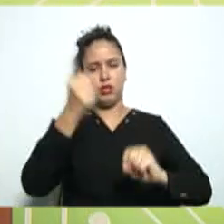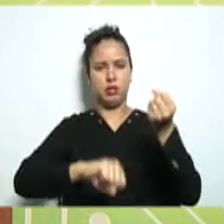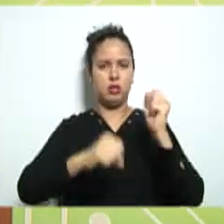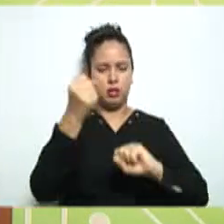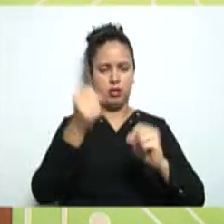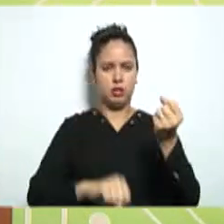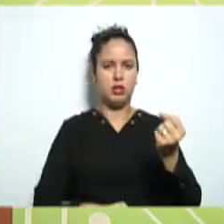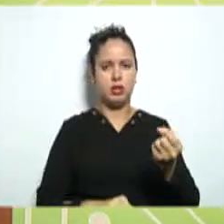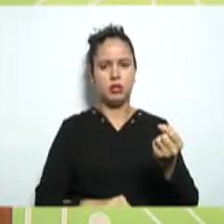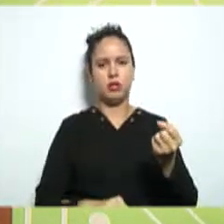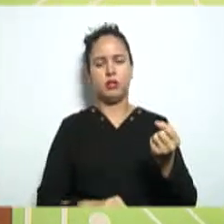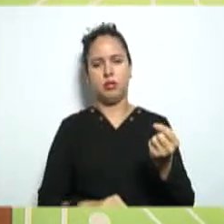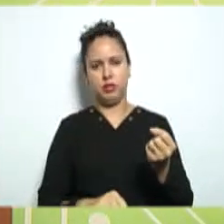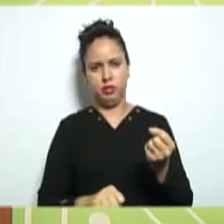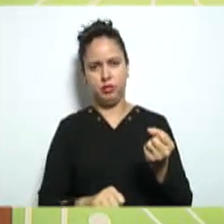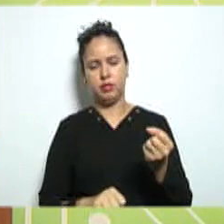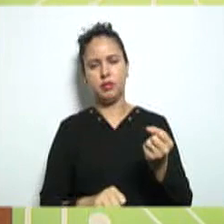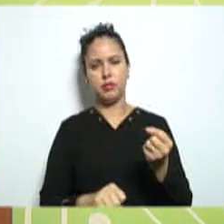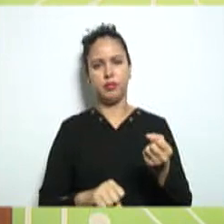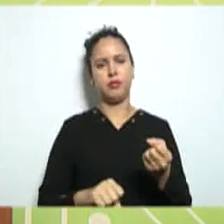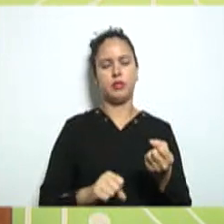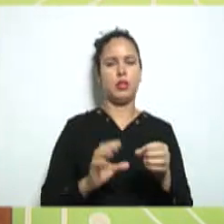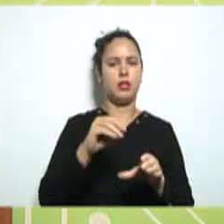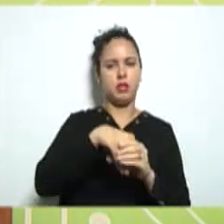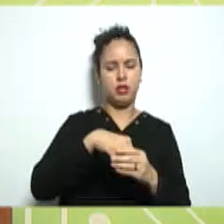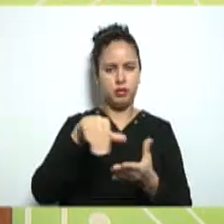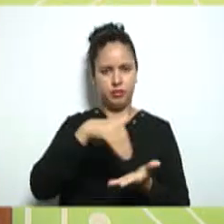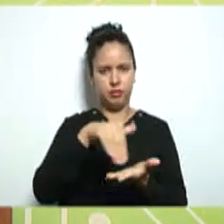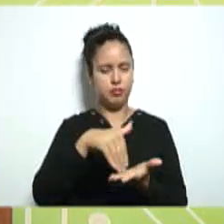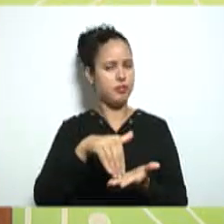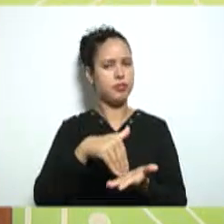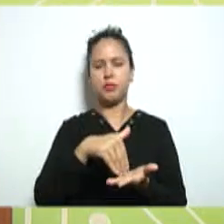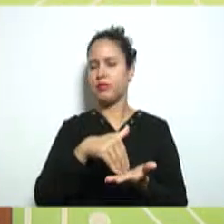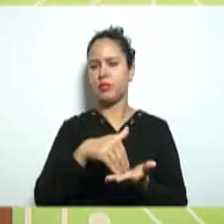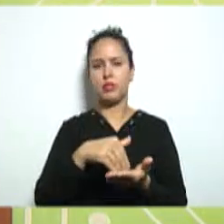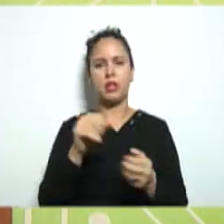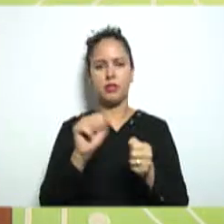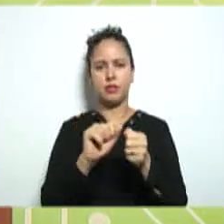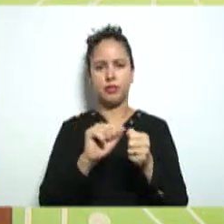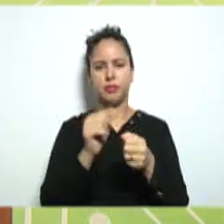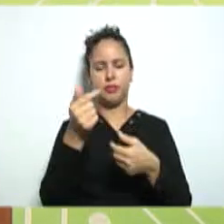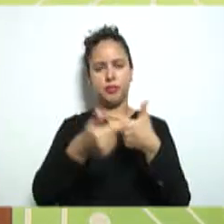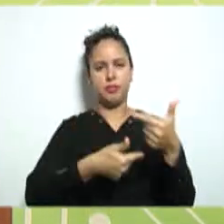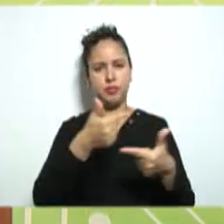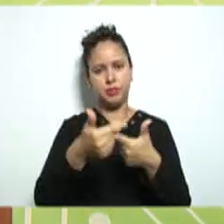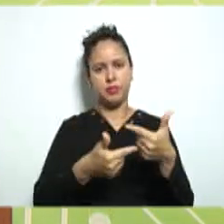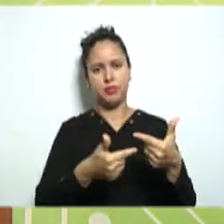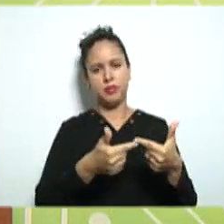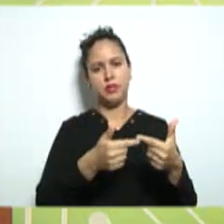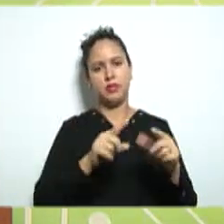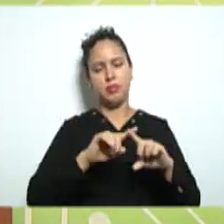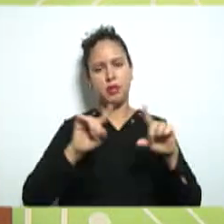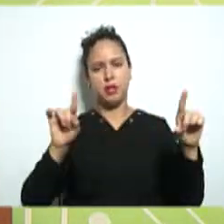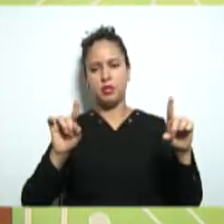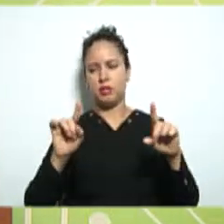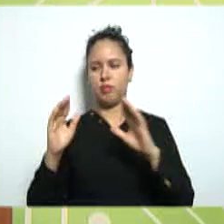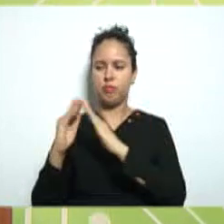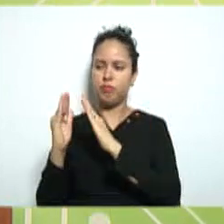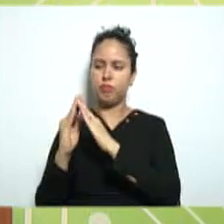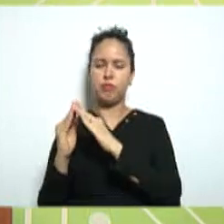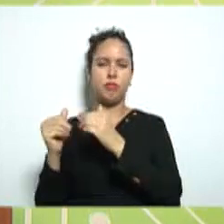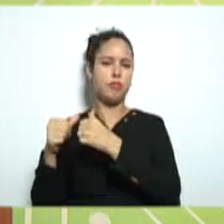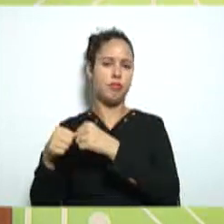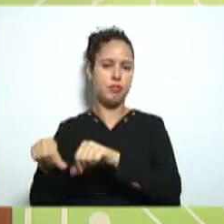está dentro do escritório. Ele está realizando aquele trabalho, mas ele está na casa dele, por exemplo. Ele está